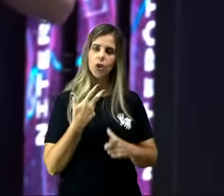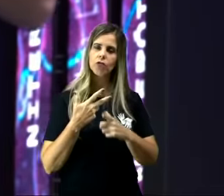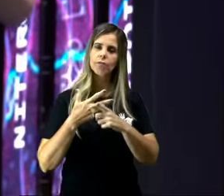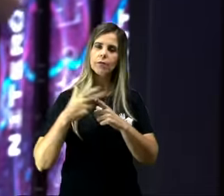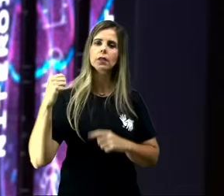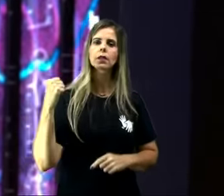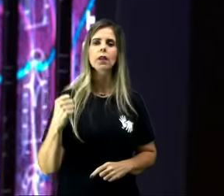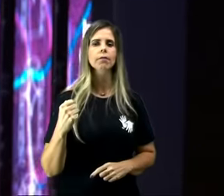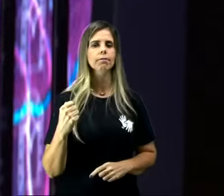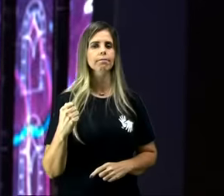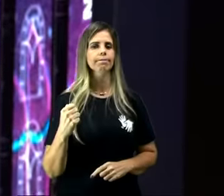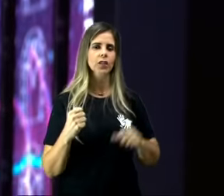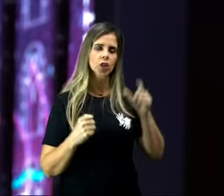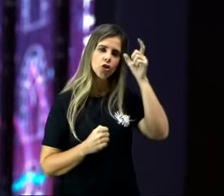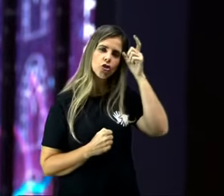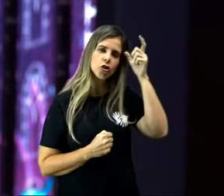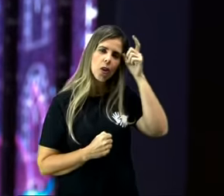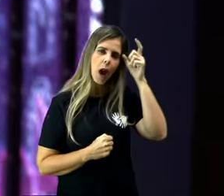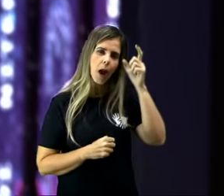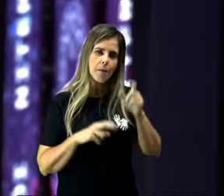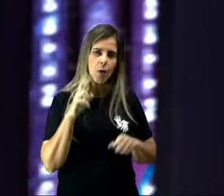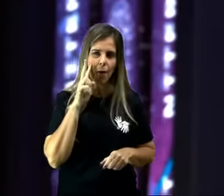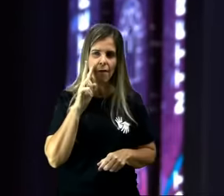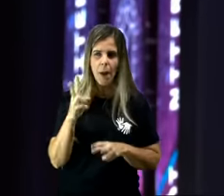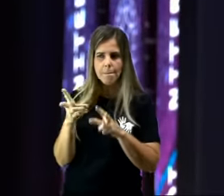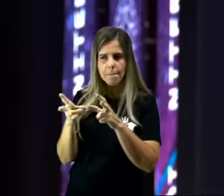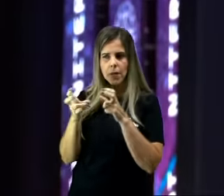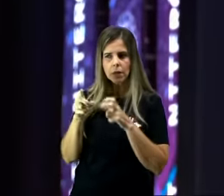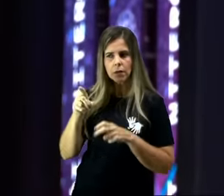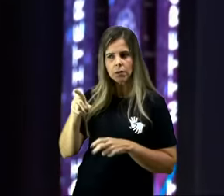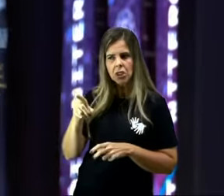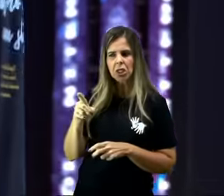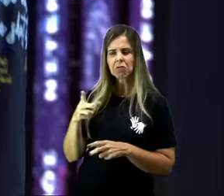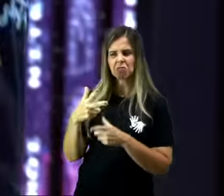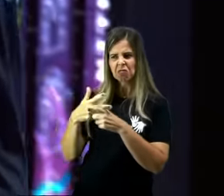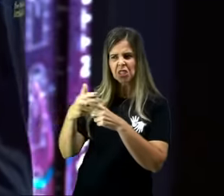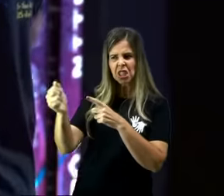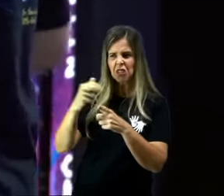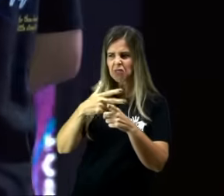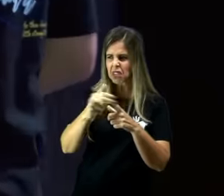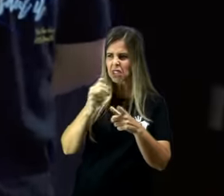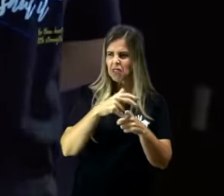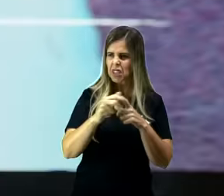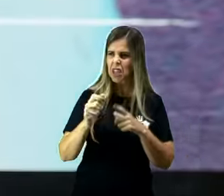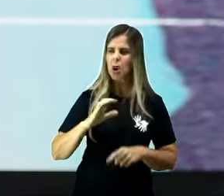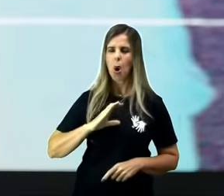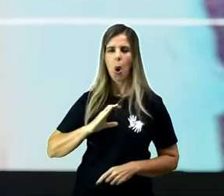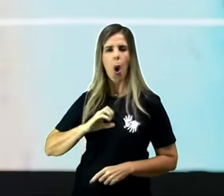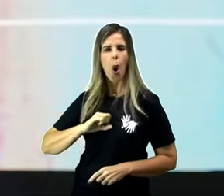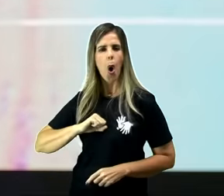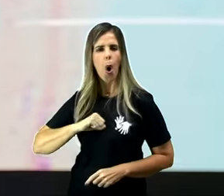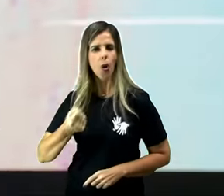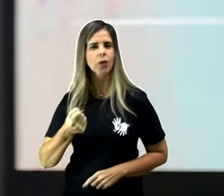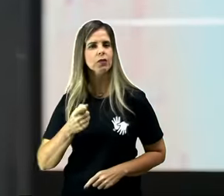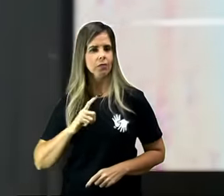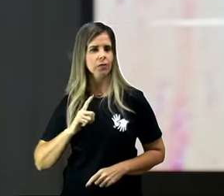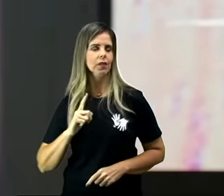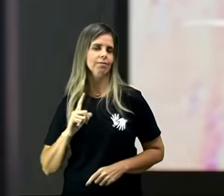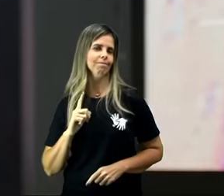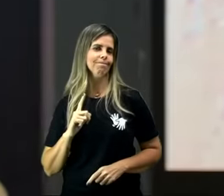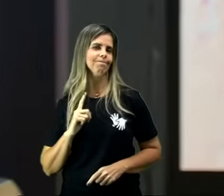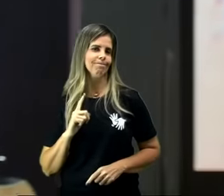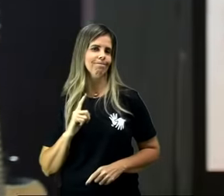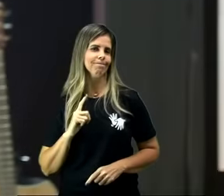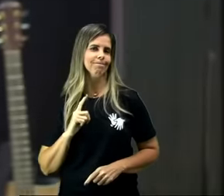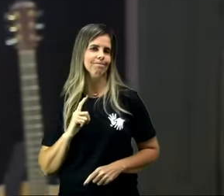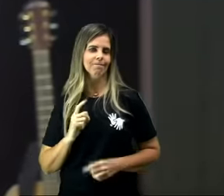avançar. Odeia ver vocês crescendo. Odeia ver vocês melhorando. Vê você. Antigamente era só confusão, agora